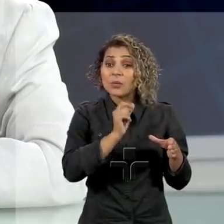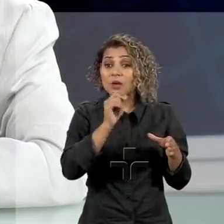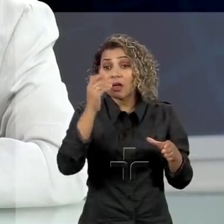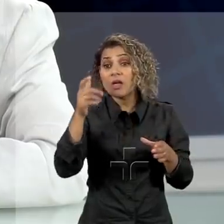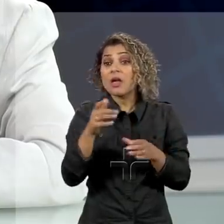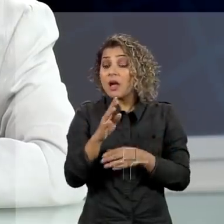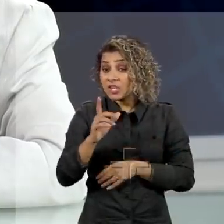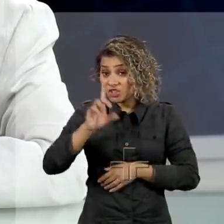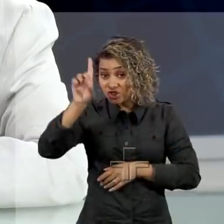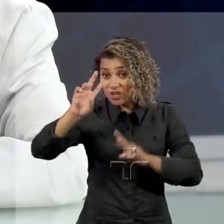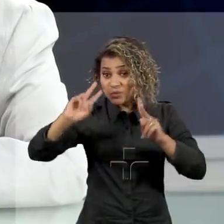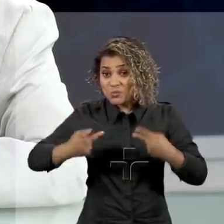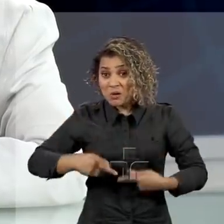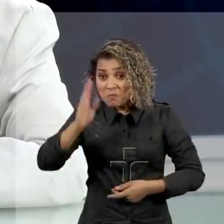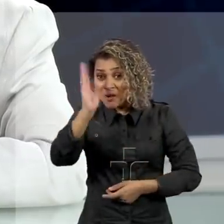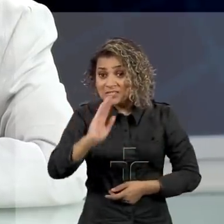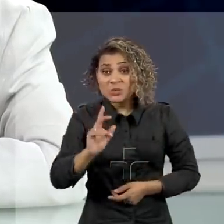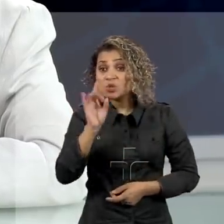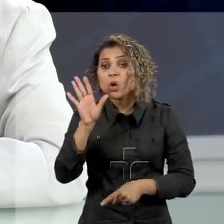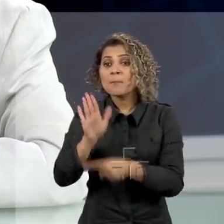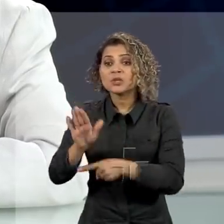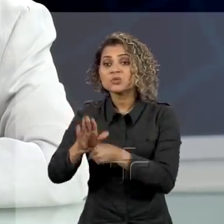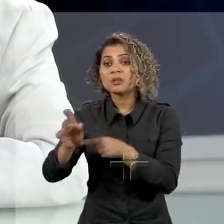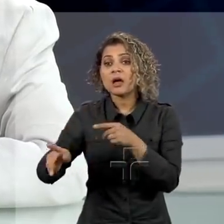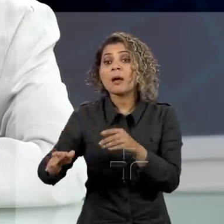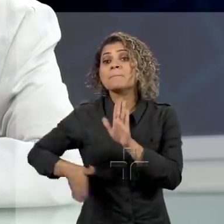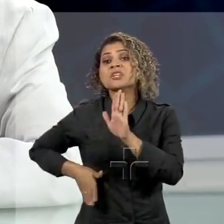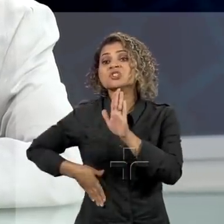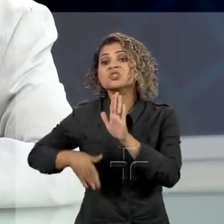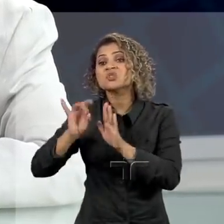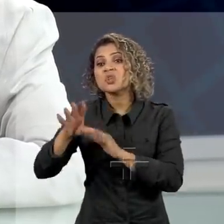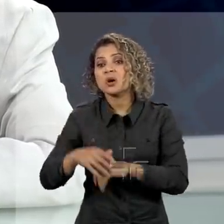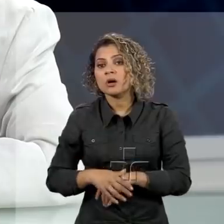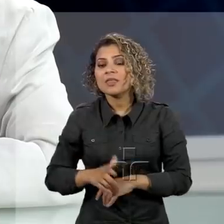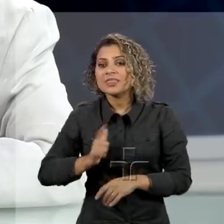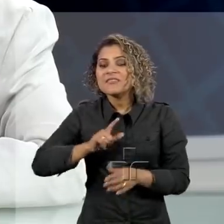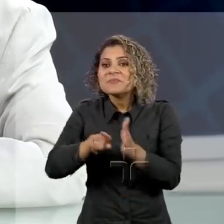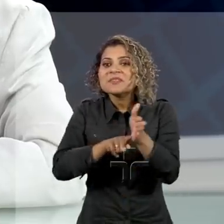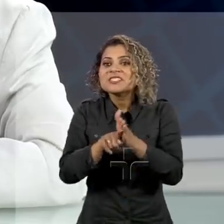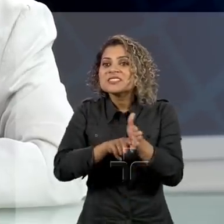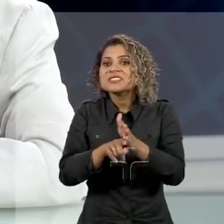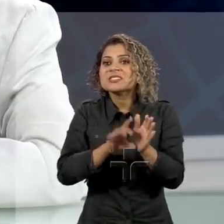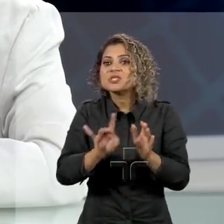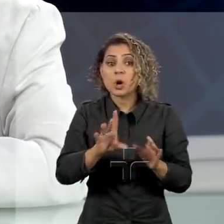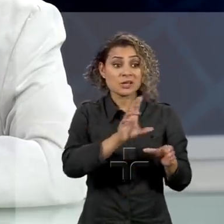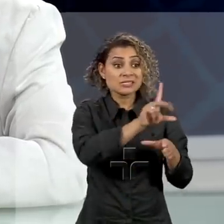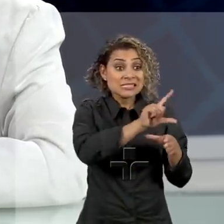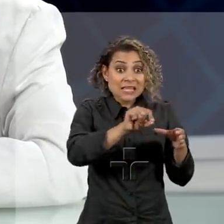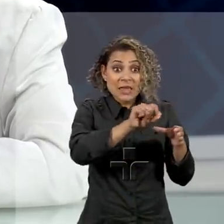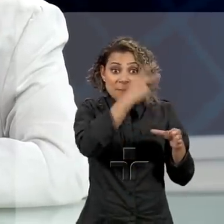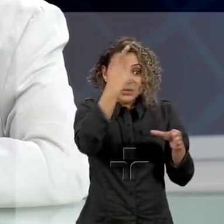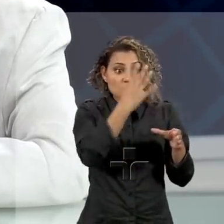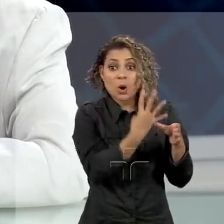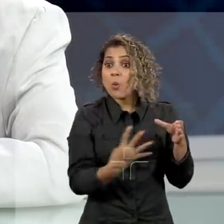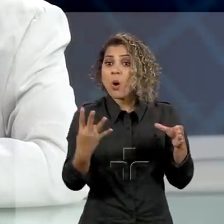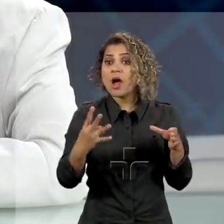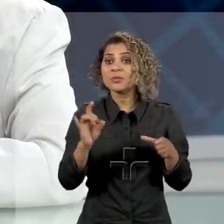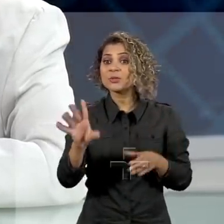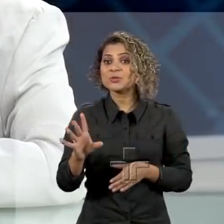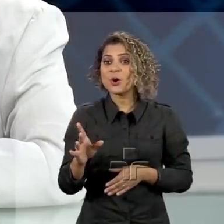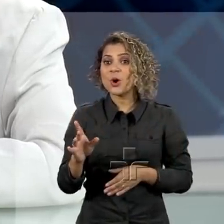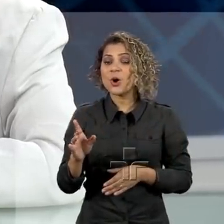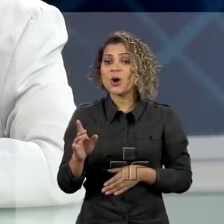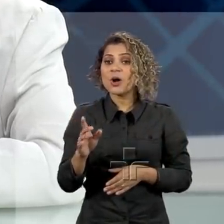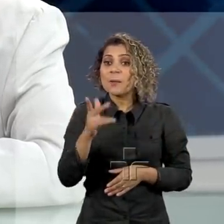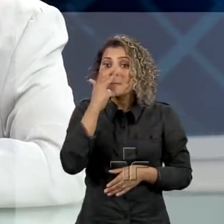que os direitos humanos do Brasil é para ajudar bandidos. Isso. Uma pesquisa que saiu aqui, né, no jornal. E assim, e aí quando você ouve